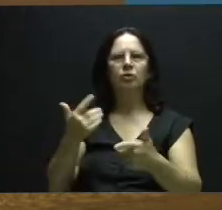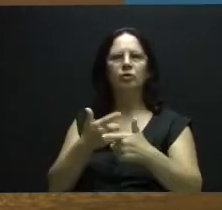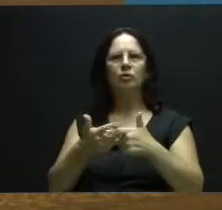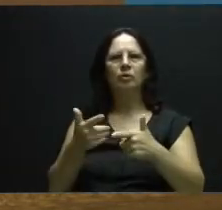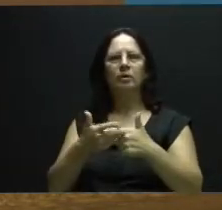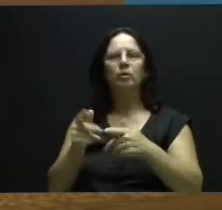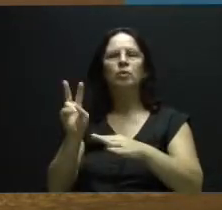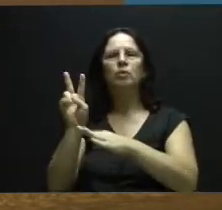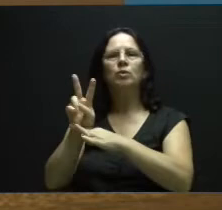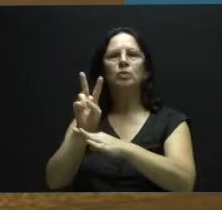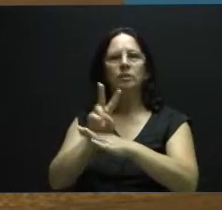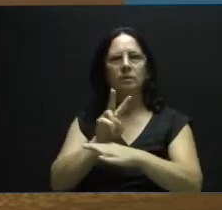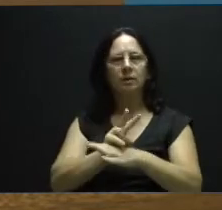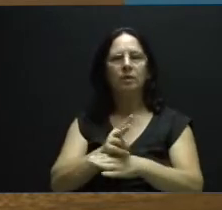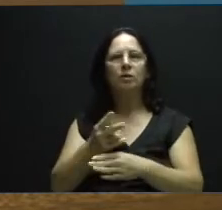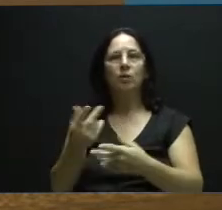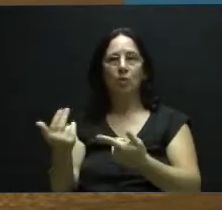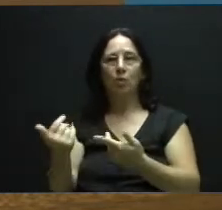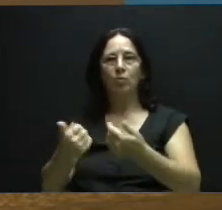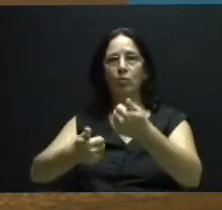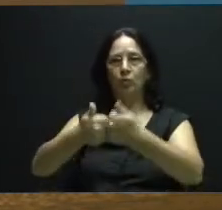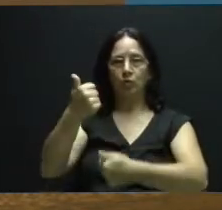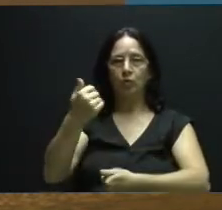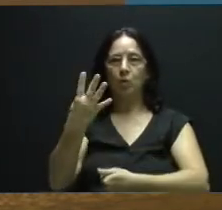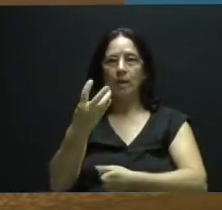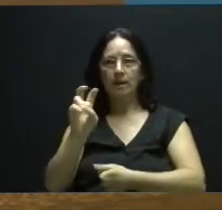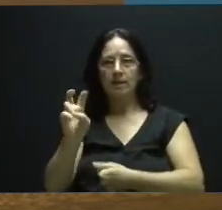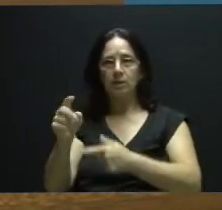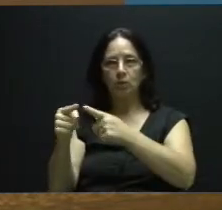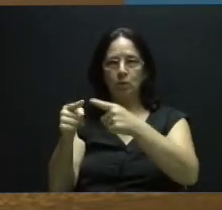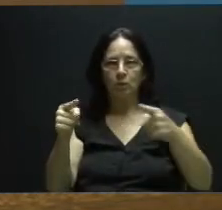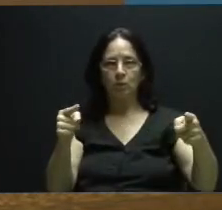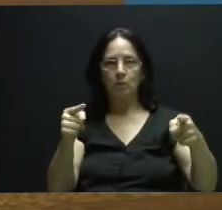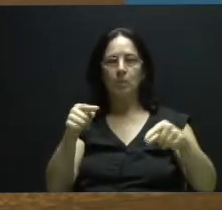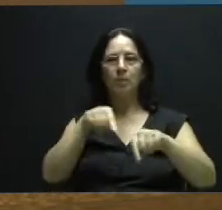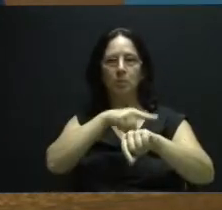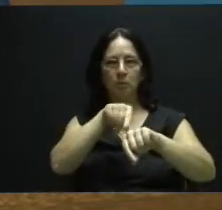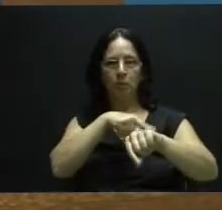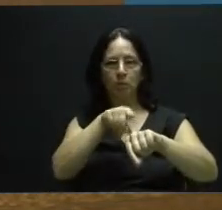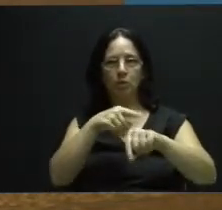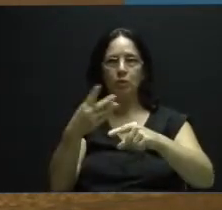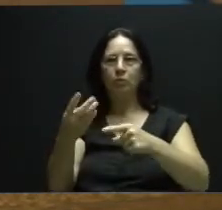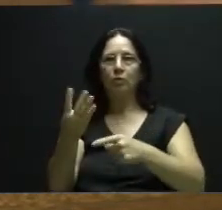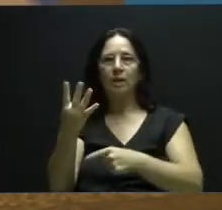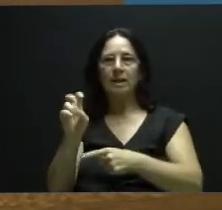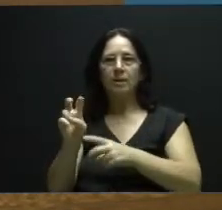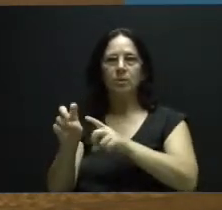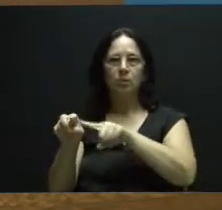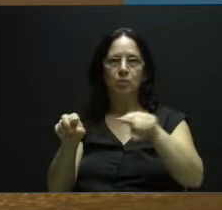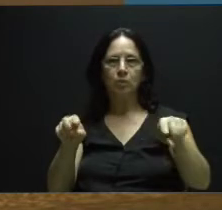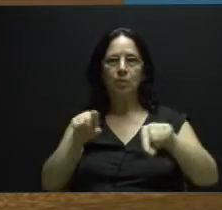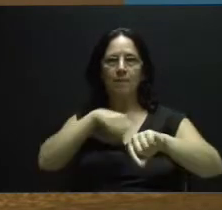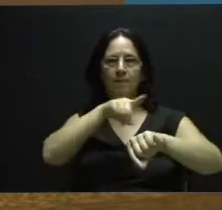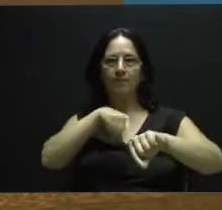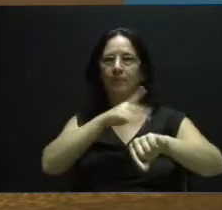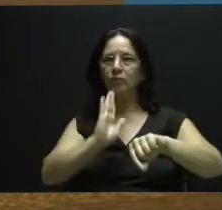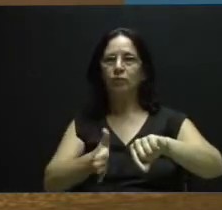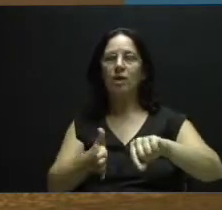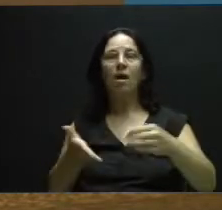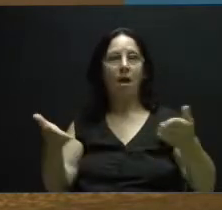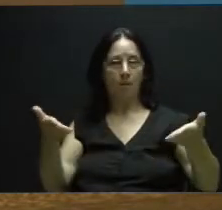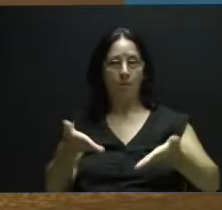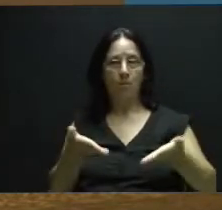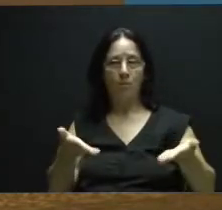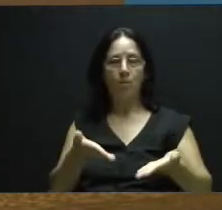manutenção como uma partida de futebol temos 45 minutos já se passou 45 minutos então compete agora